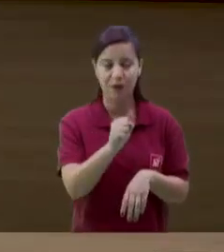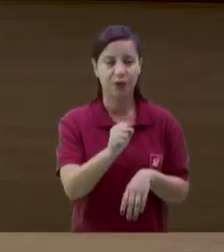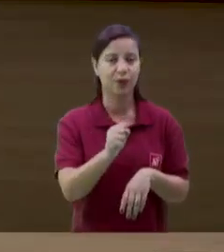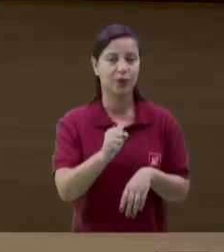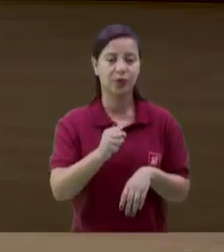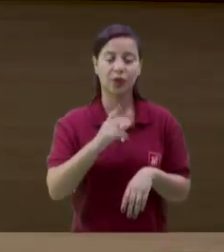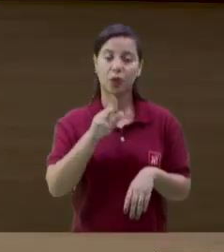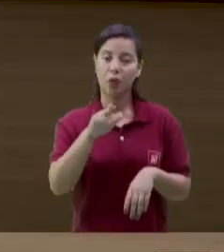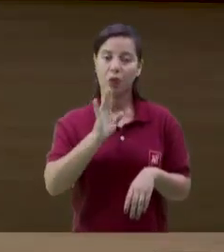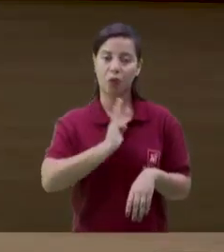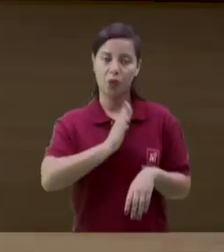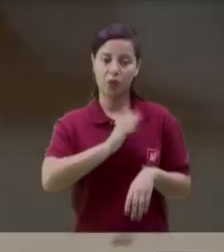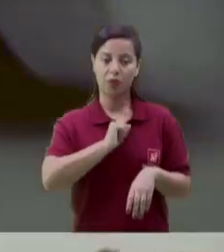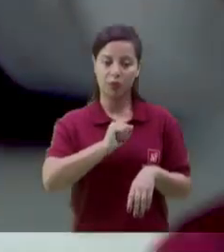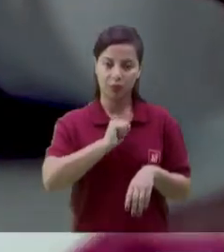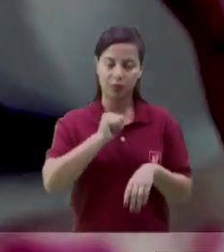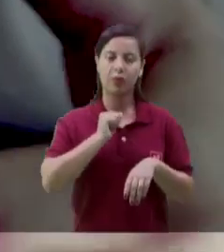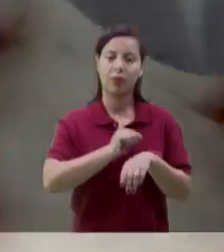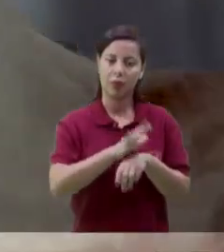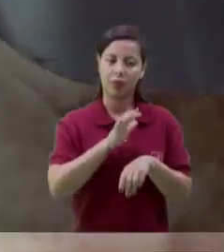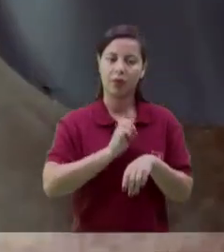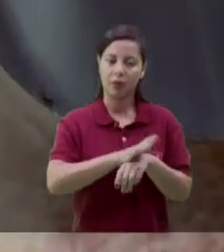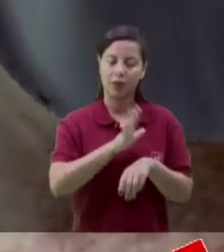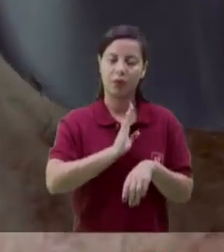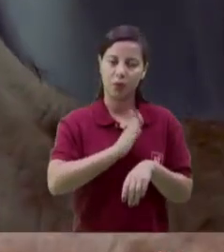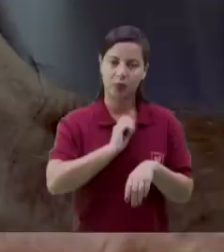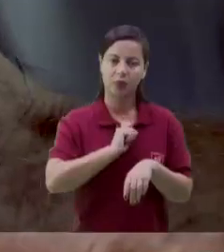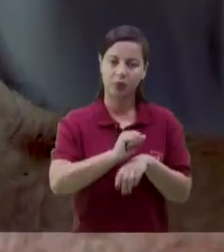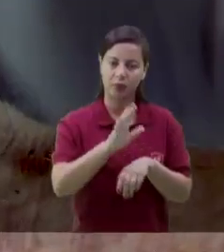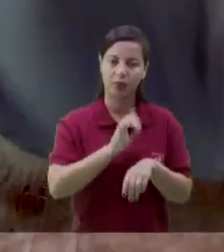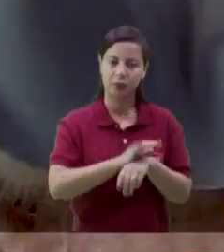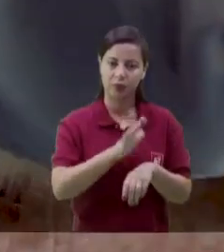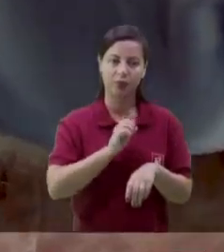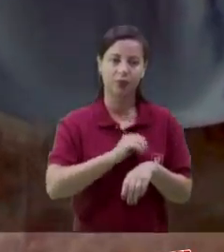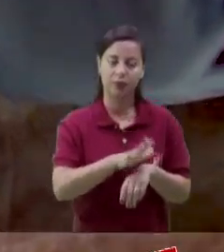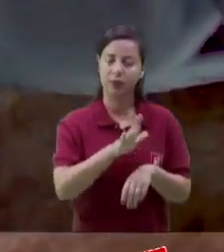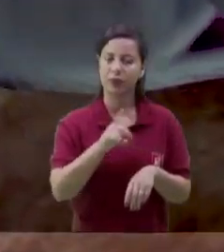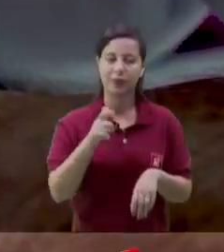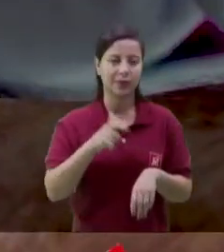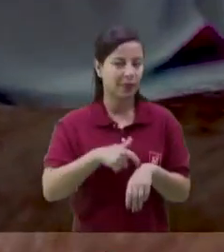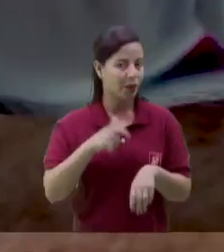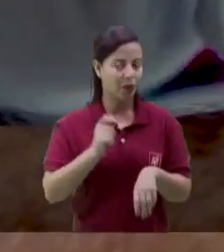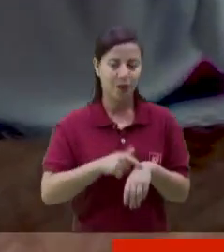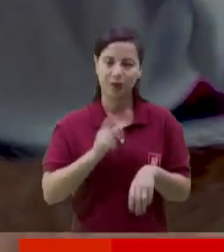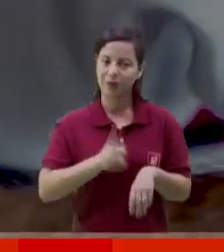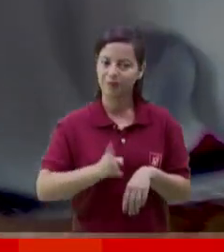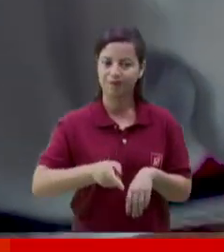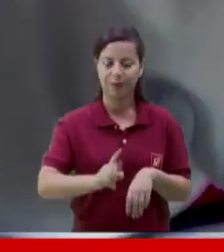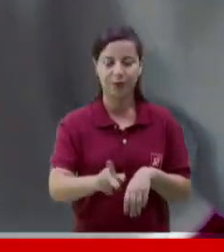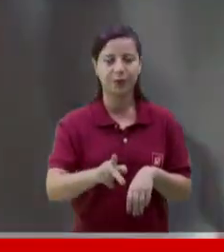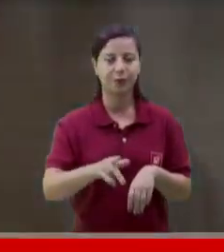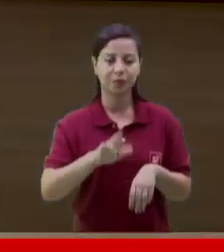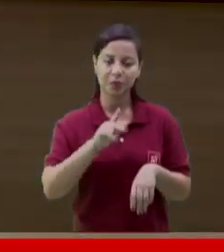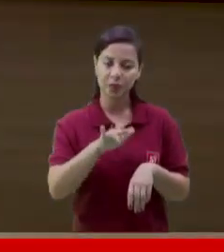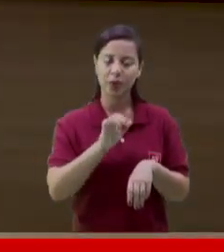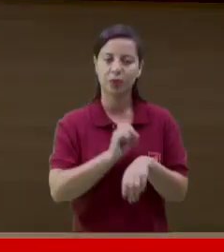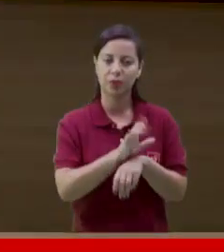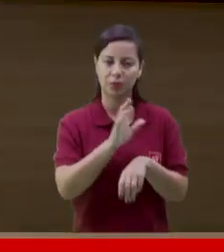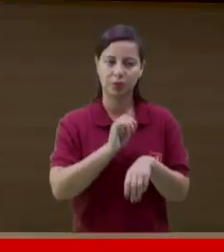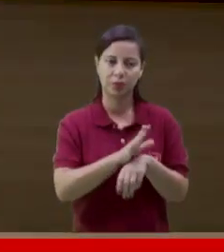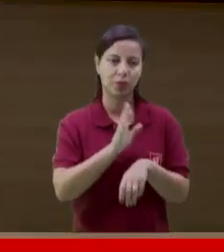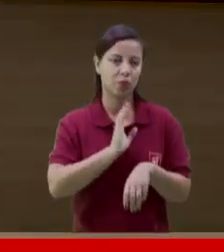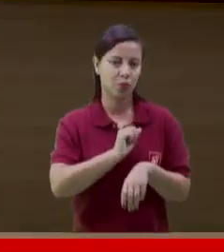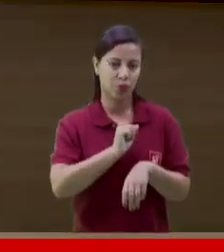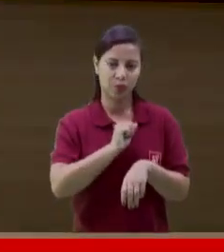da pulsação da vítima. Então é fácil de identificar, porque ela vem intermitente em jatos pulsáteis e ela é